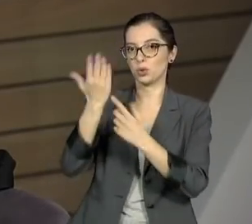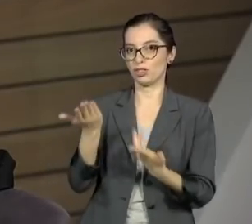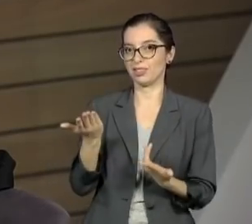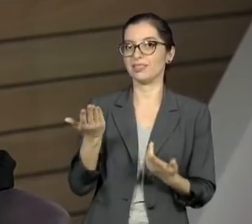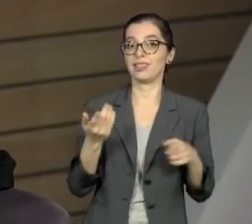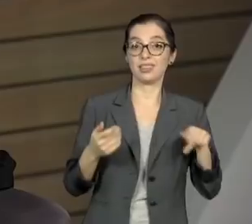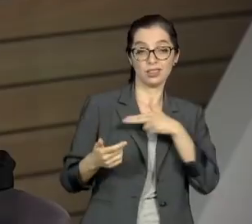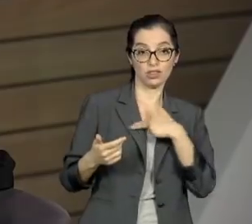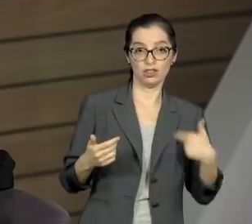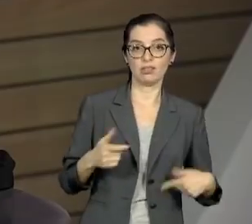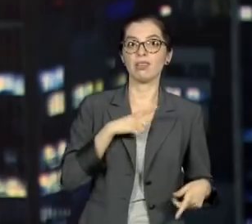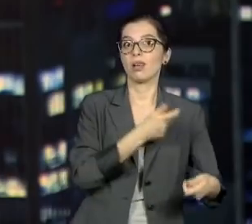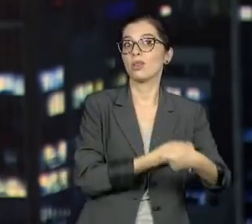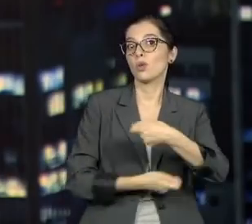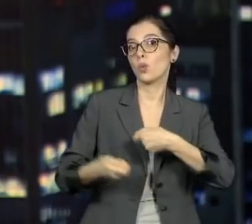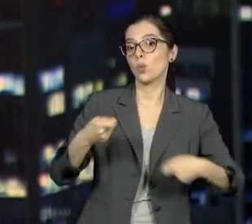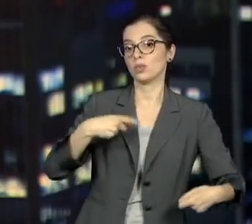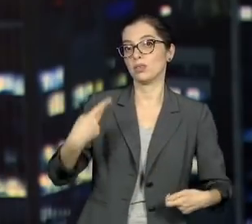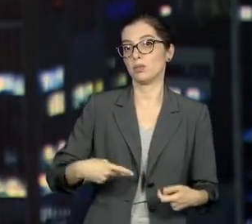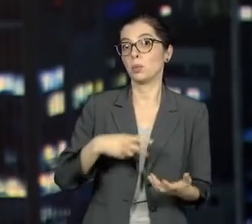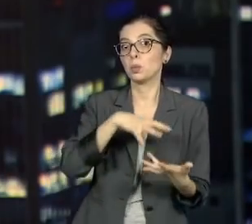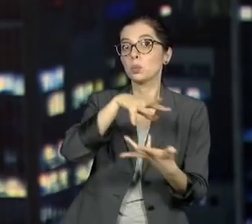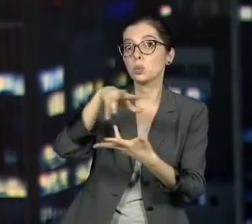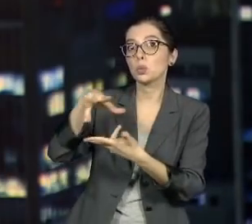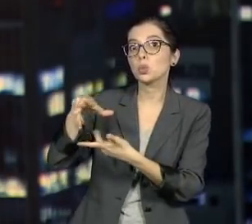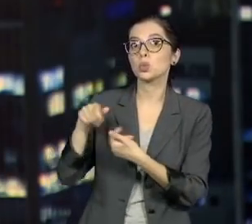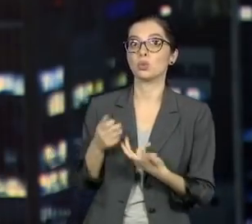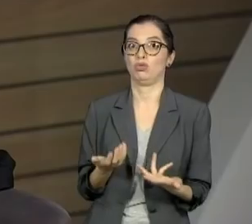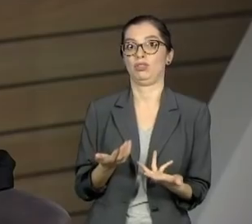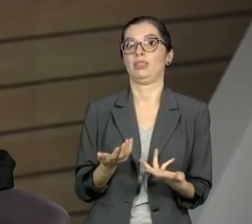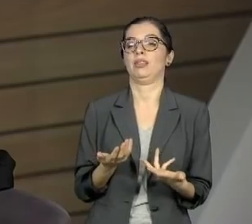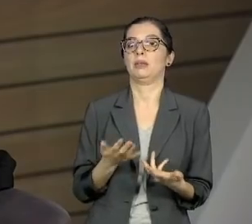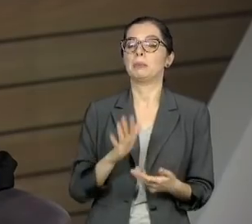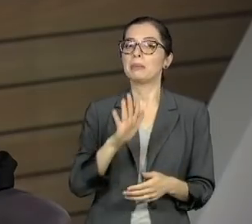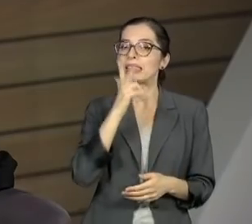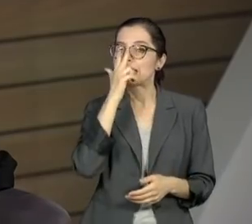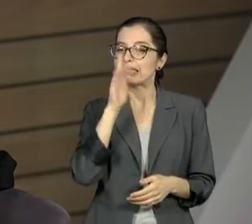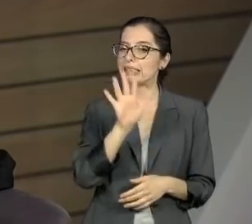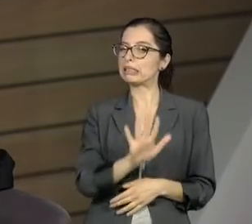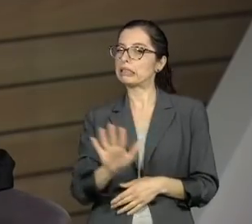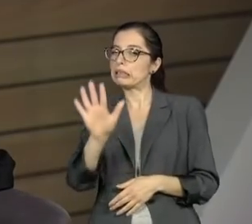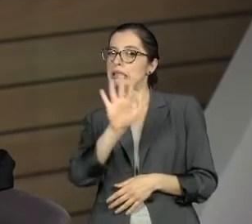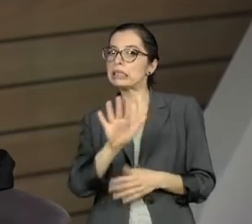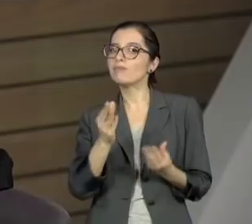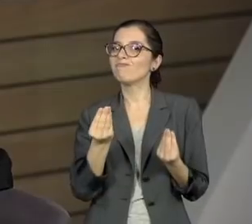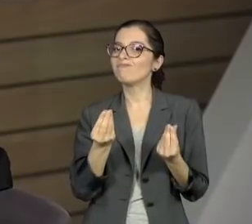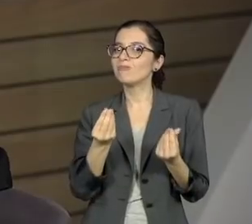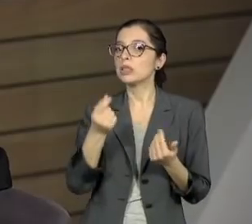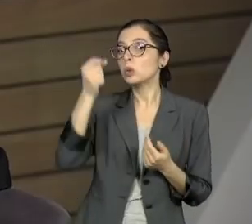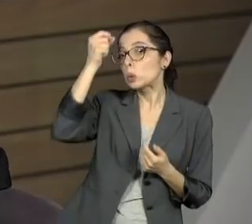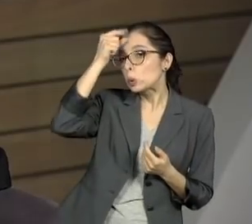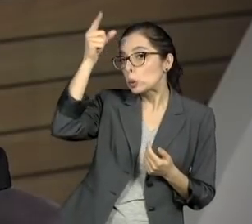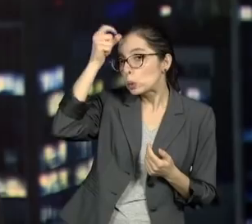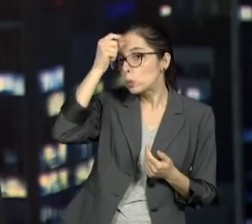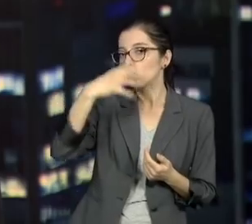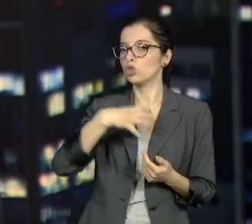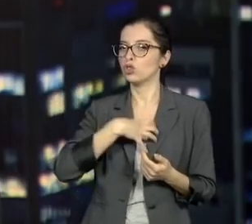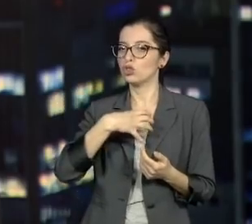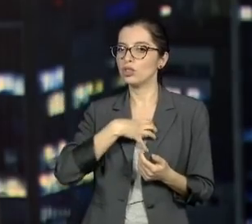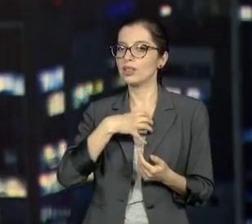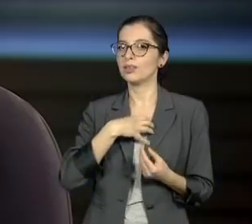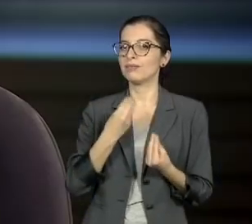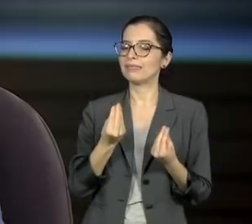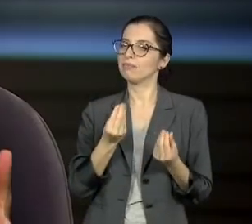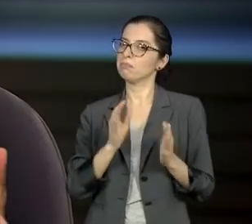comercial e tecnológica mundial, então acho que eu não vejo nenhum tipo de ruptura, nada nesse tipo. Você